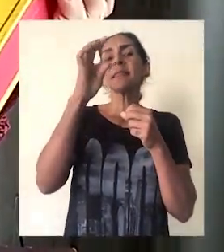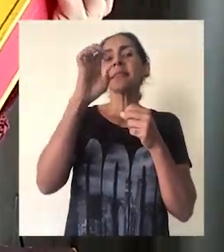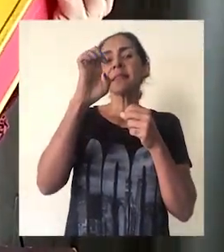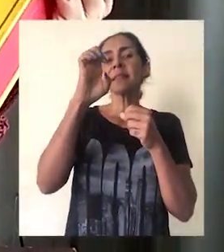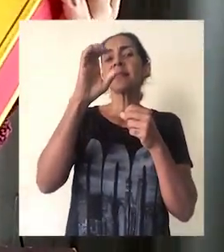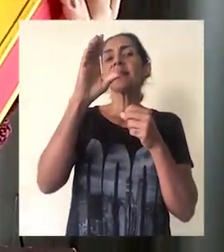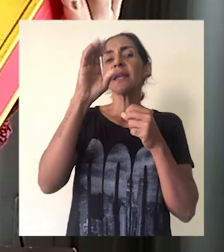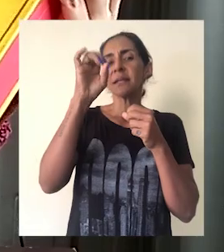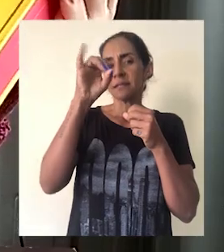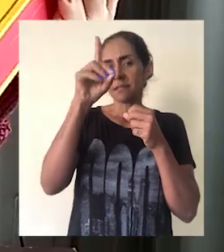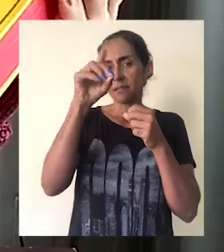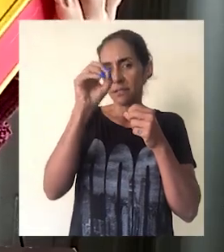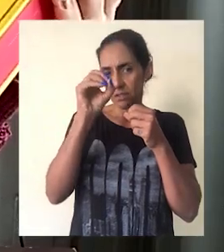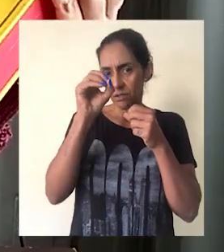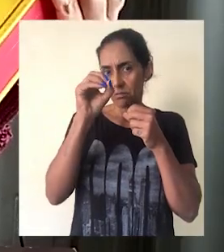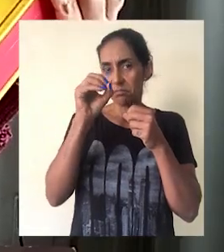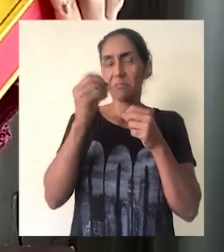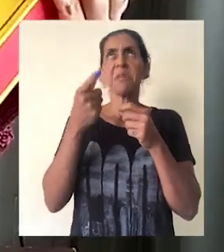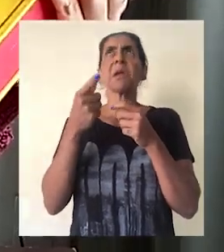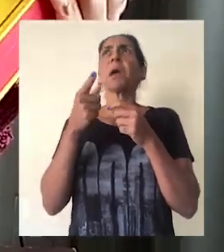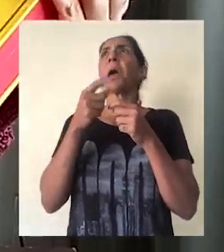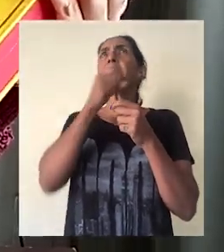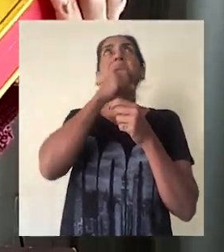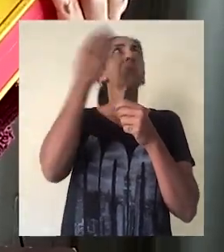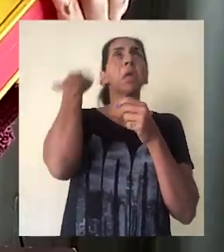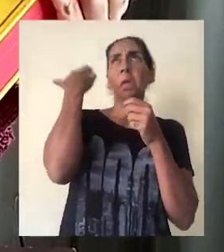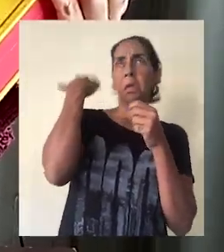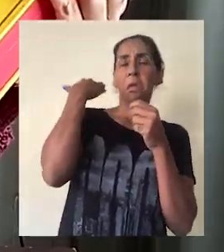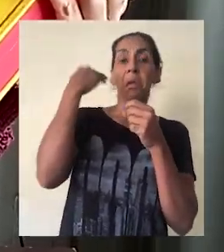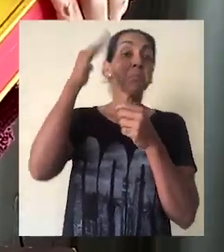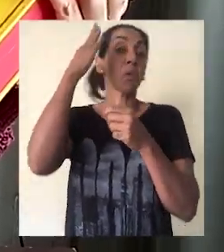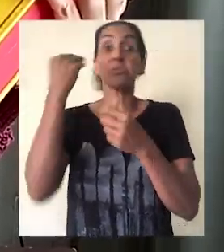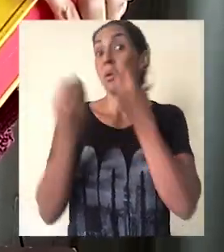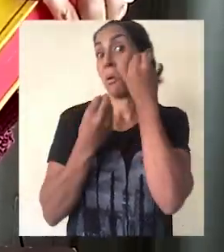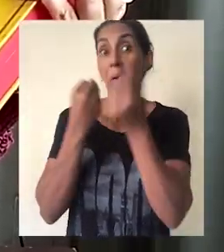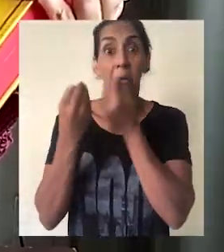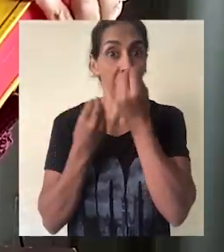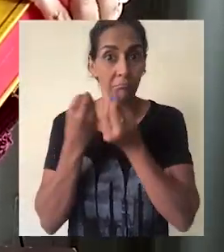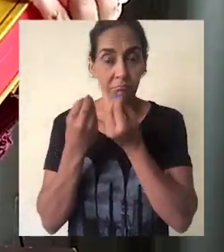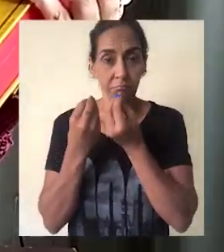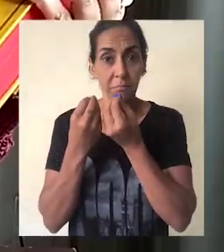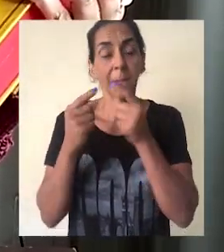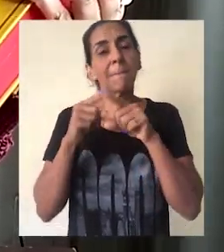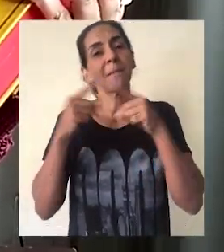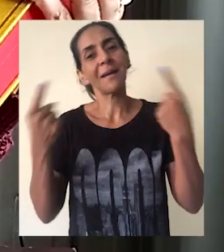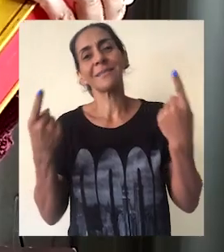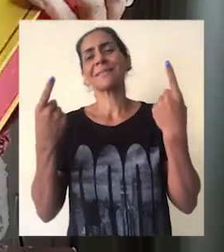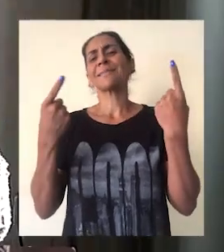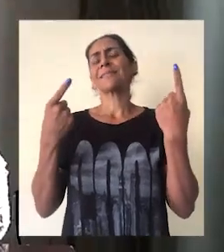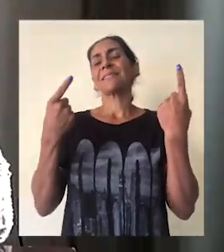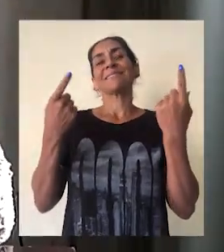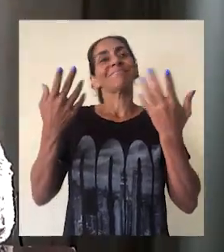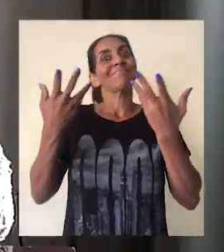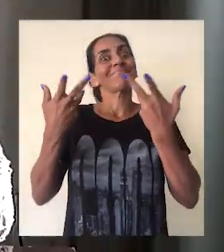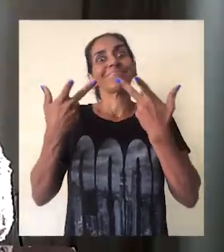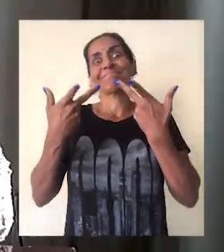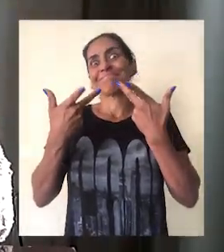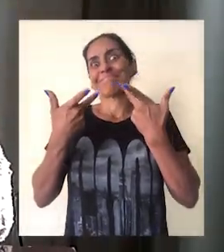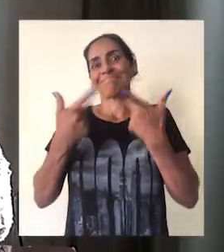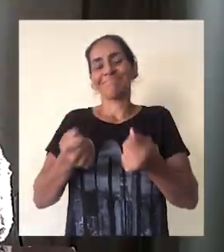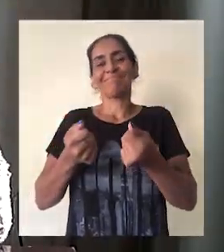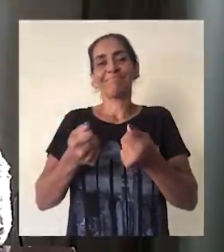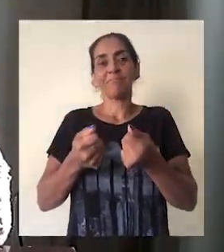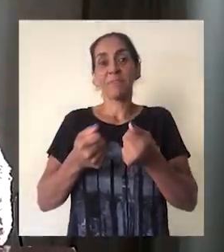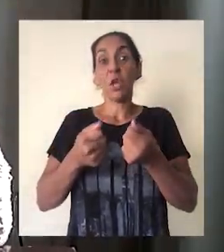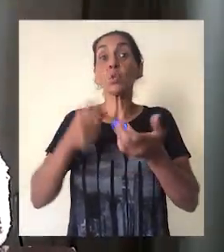não sei se a antiga capa era de tecido ou se ela imitava um tecido envelhecido, mas essa eu achei incrível. Ele é de capa dura,